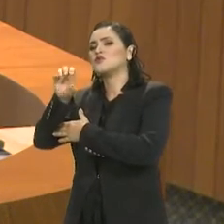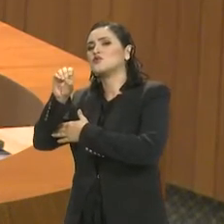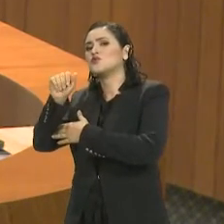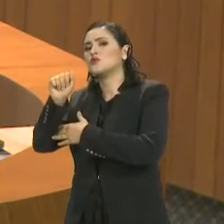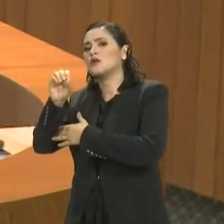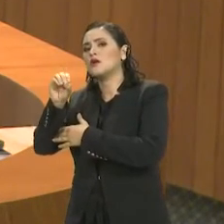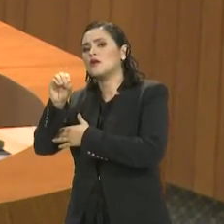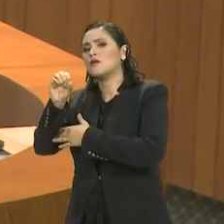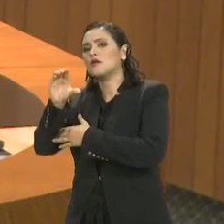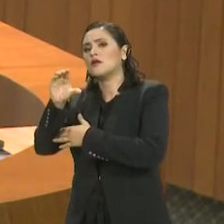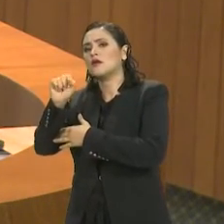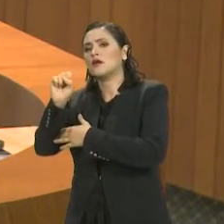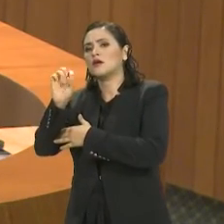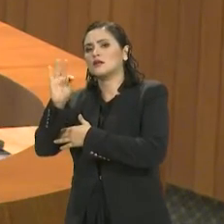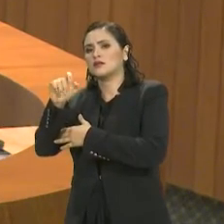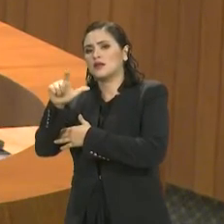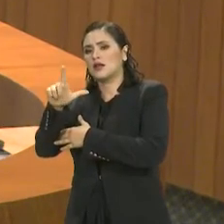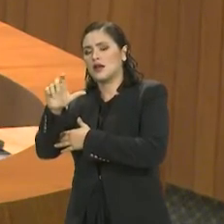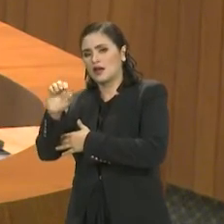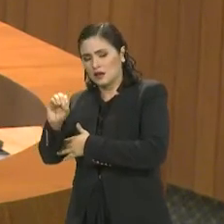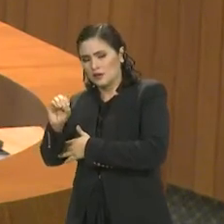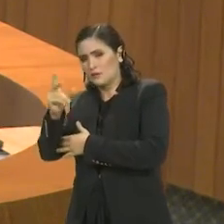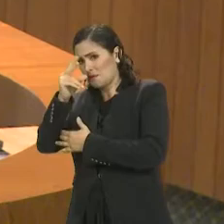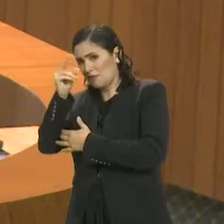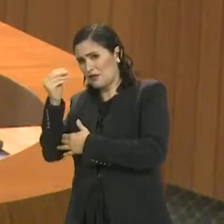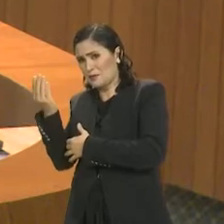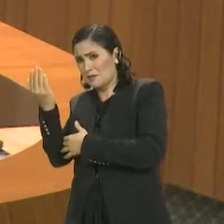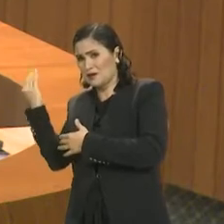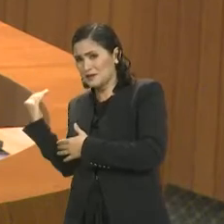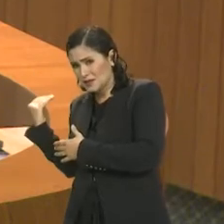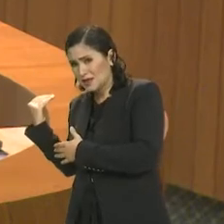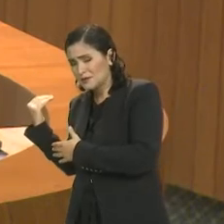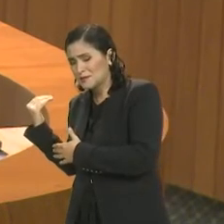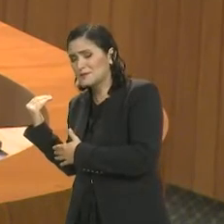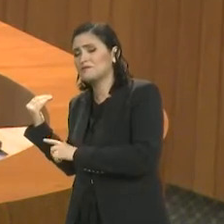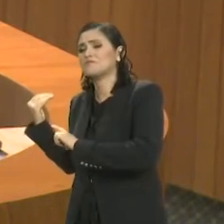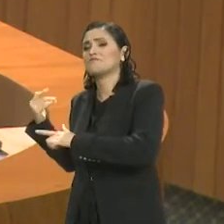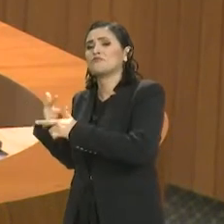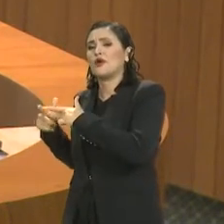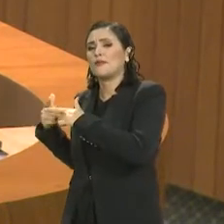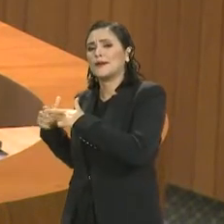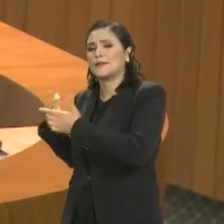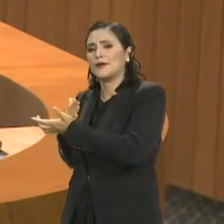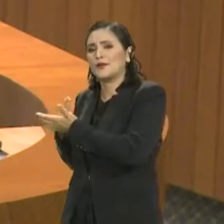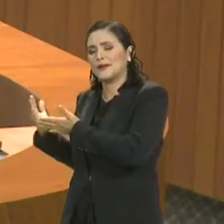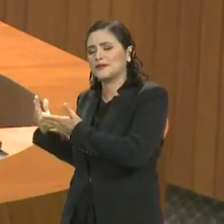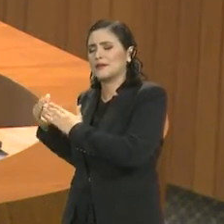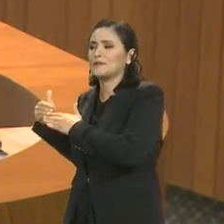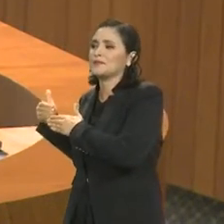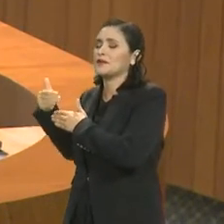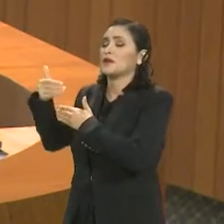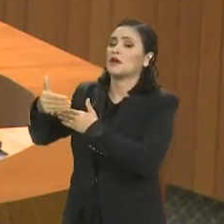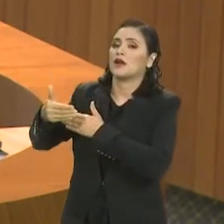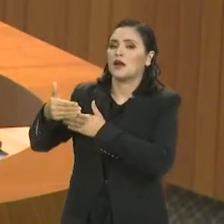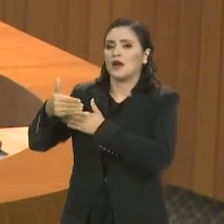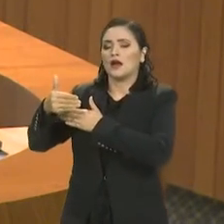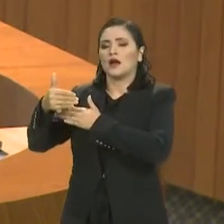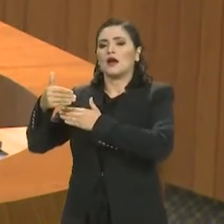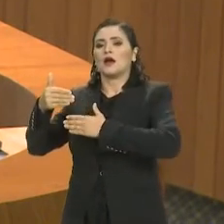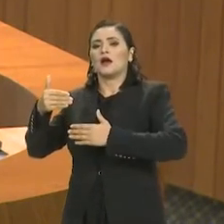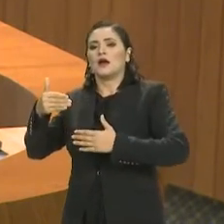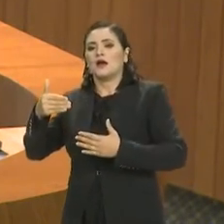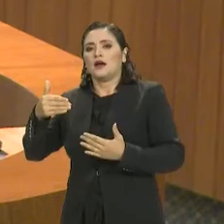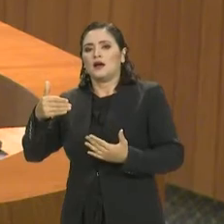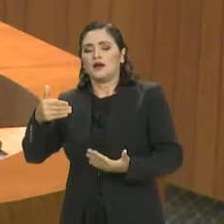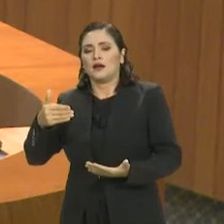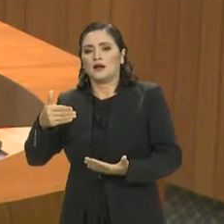Várias vezes nós falamos aqui, o Eduardo Braide assumiu o compromisso de fazer mudanças no transporte público. Até agora, a única